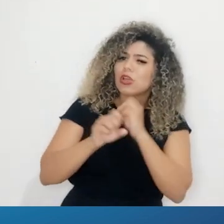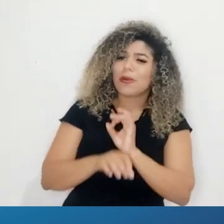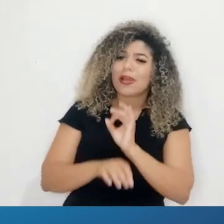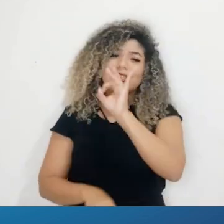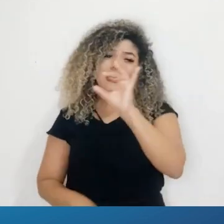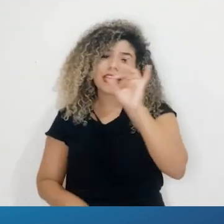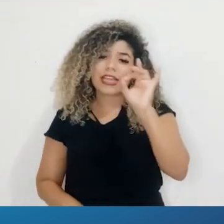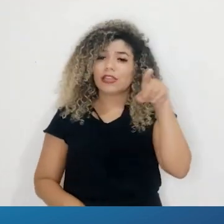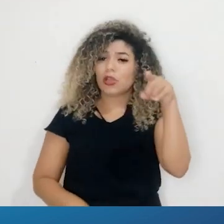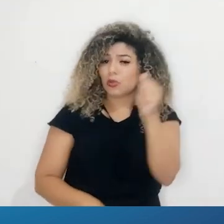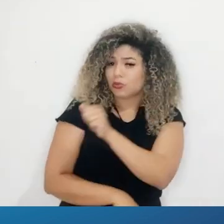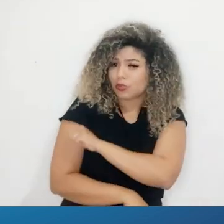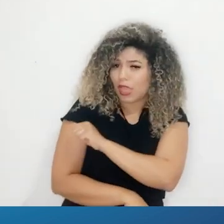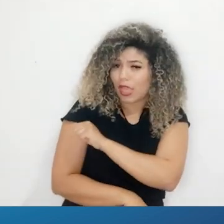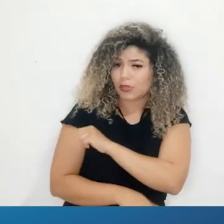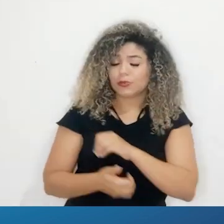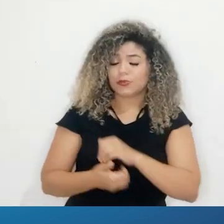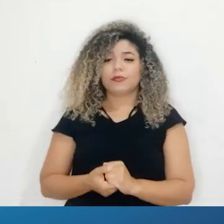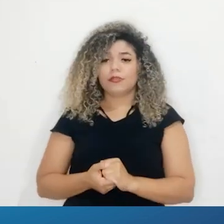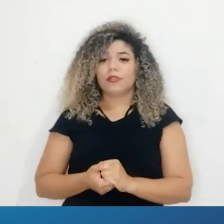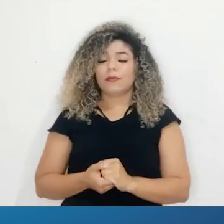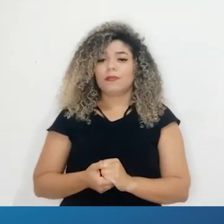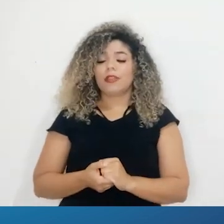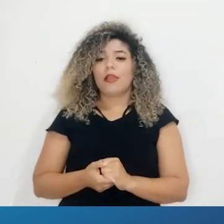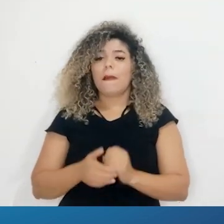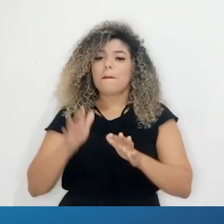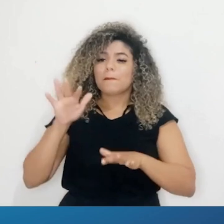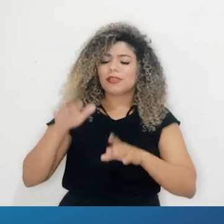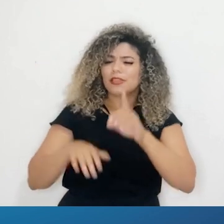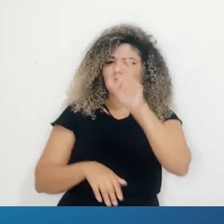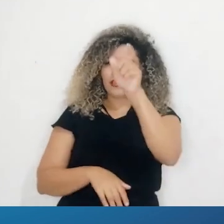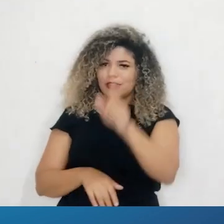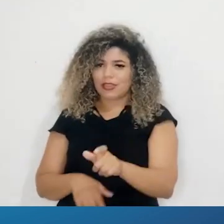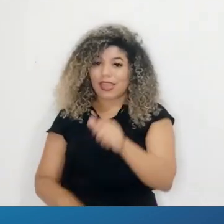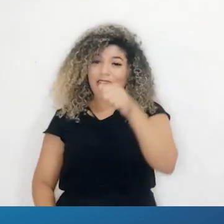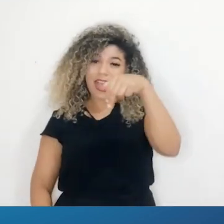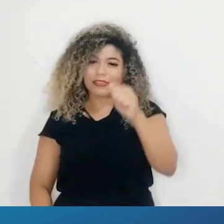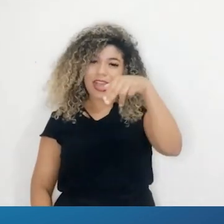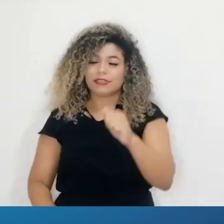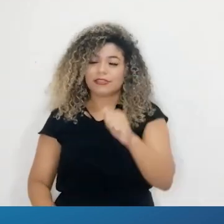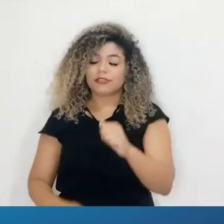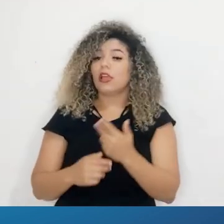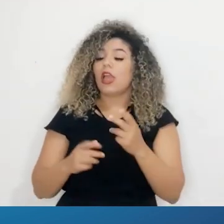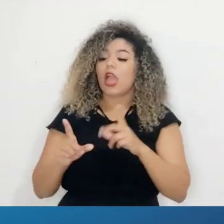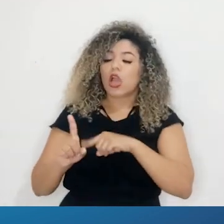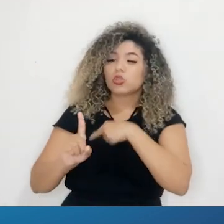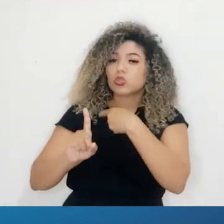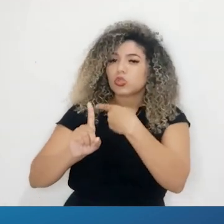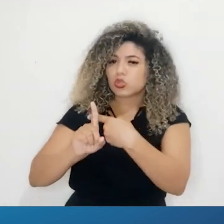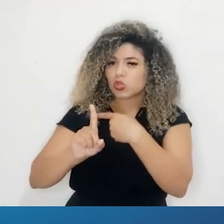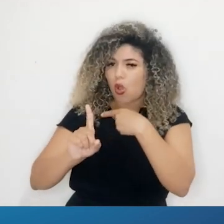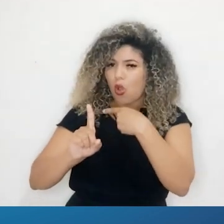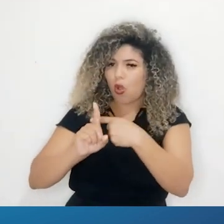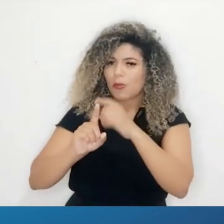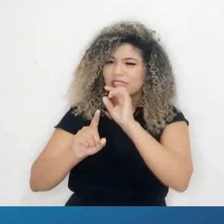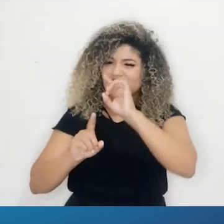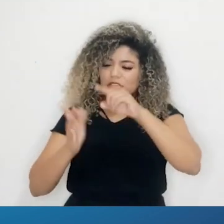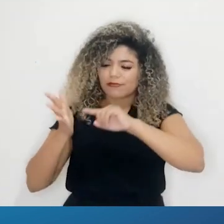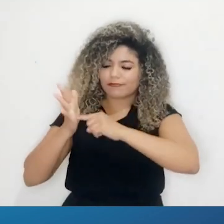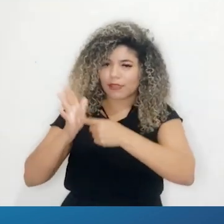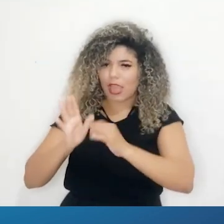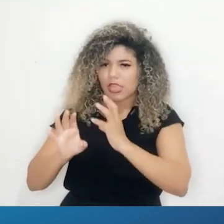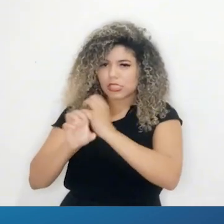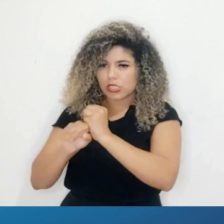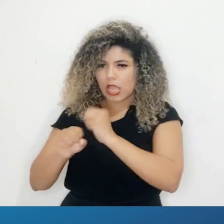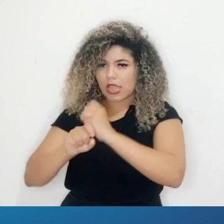de cada um desses alunos a média de Ana é igual a soma das notas que ela obteve